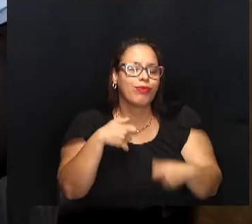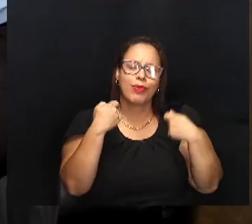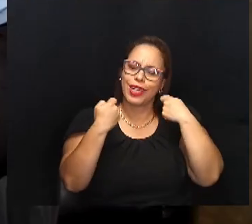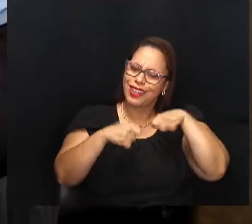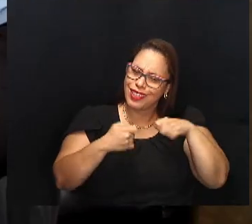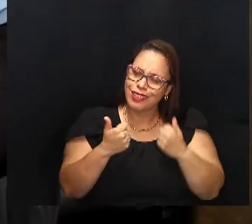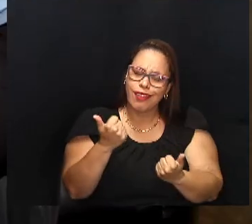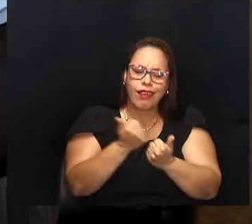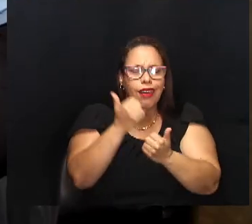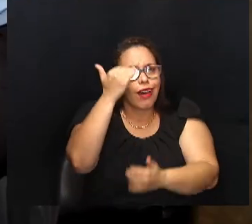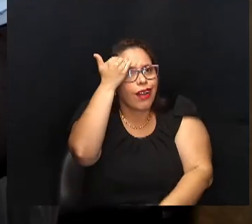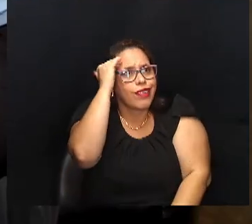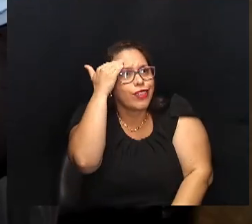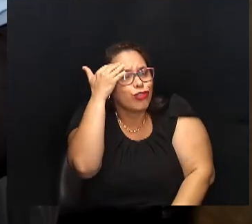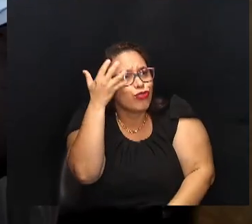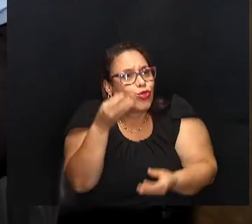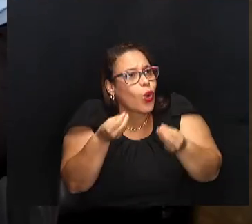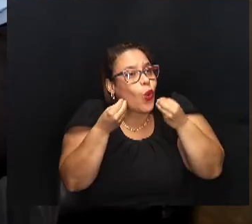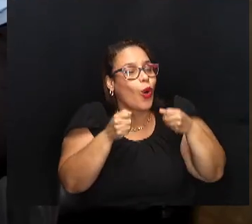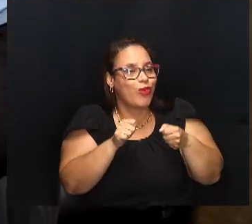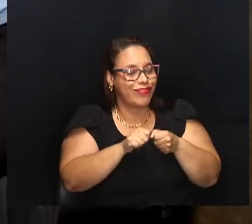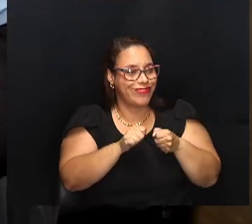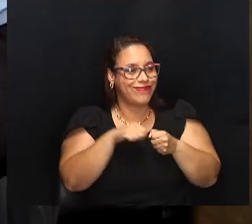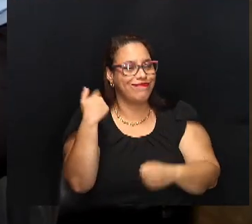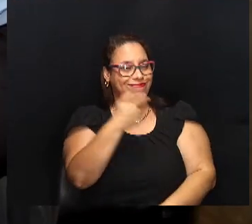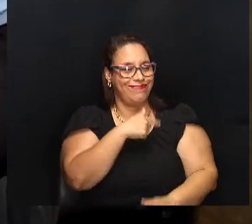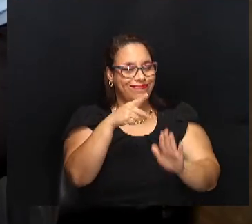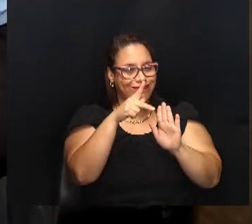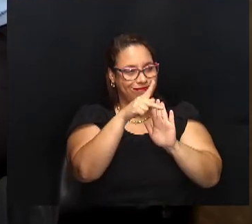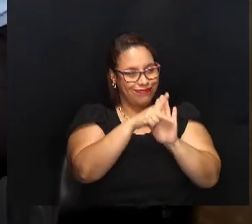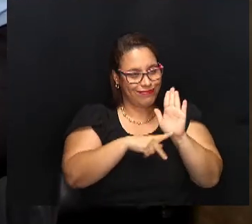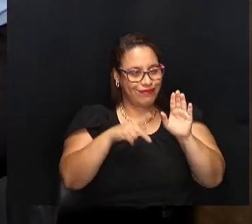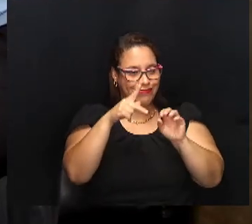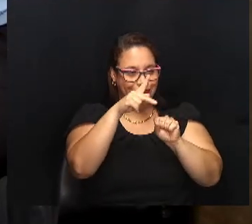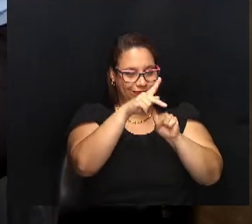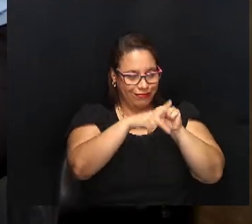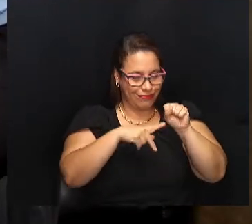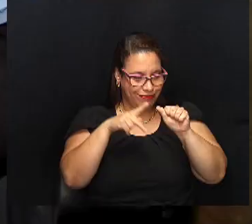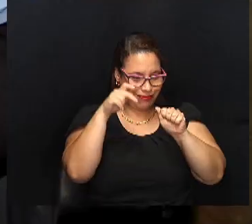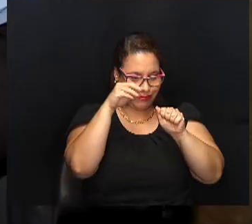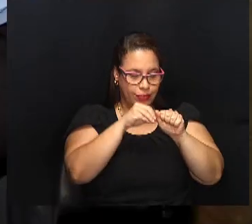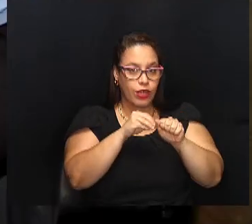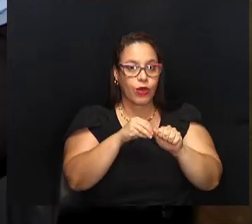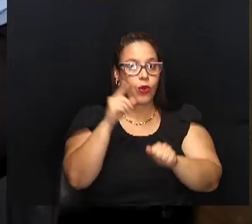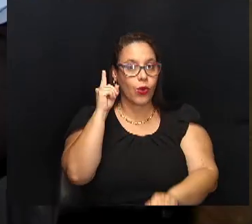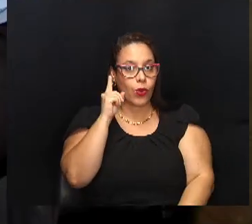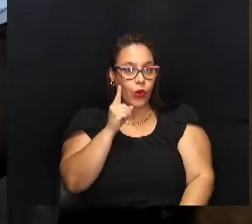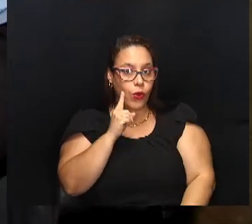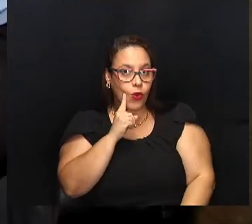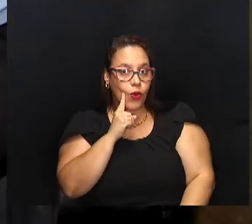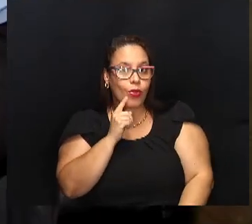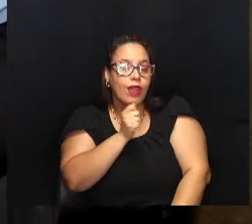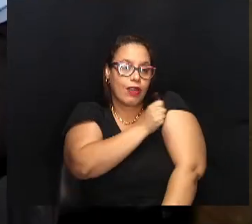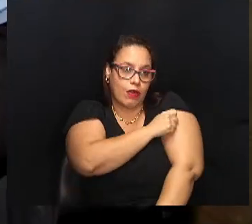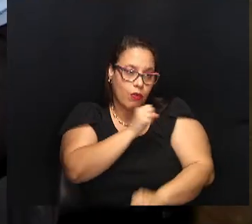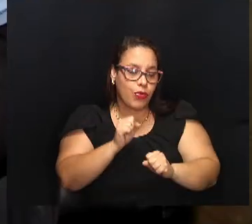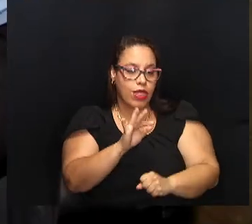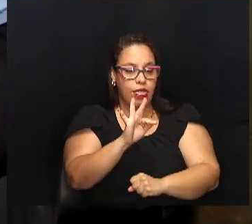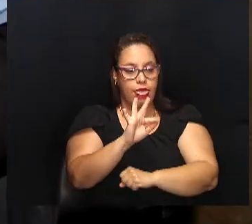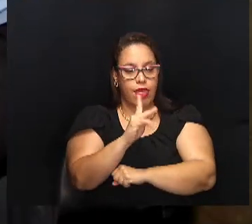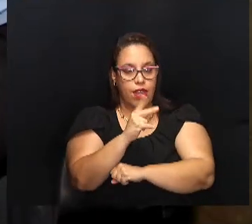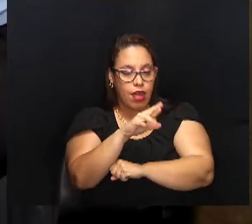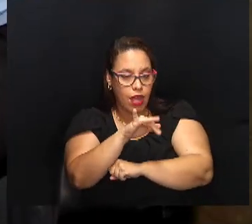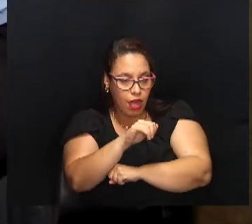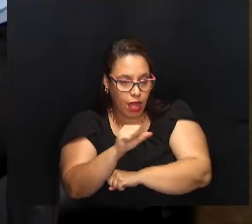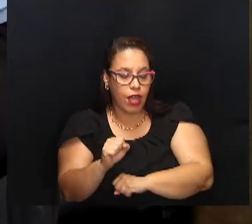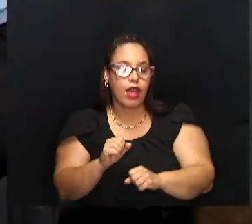ser compreendido ali, atendido. Então, o nosso projeto, ele abrange, né? Como eu tenho uma aluna que vocês vão poder falar com ela também, que é a Thaís, que até